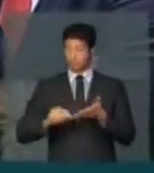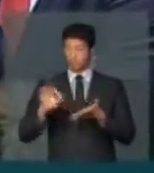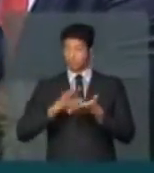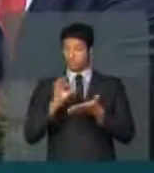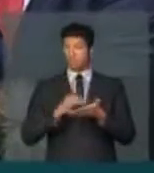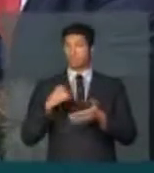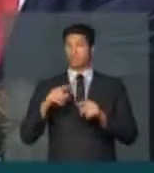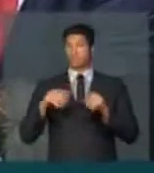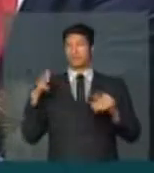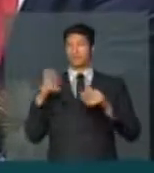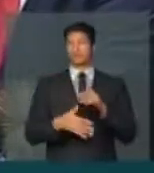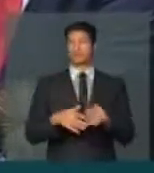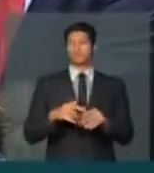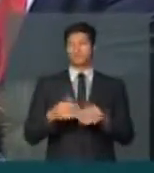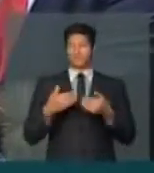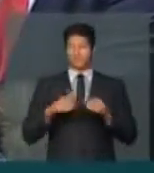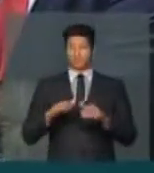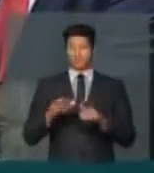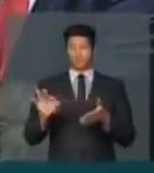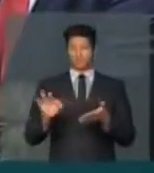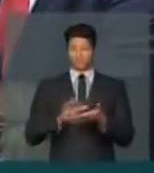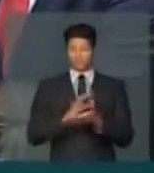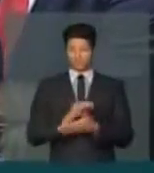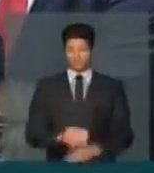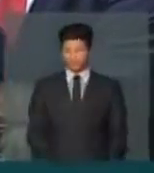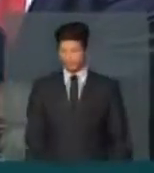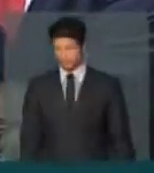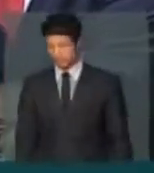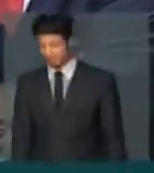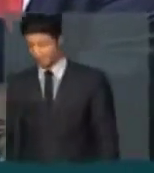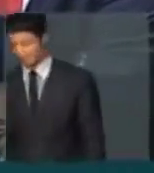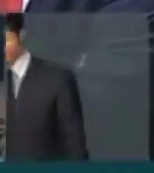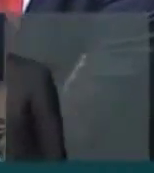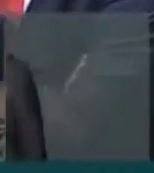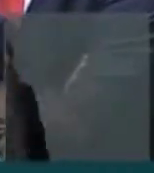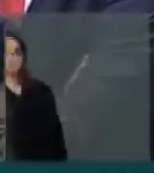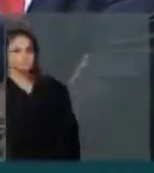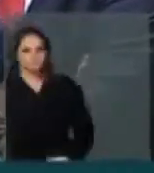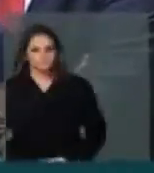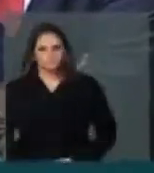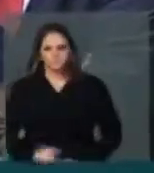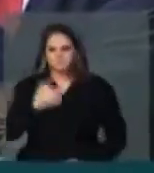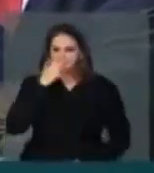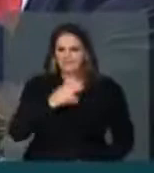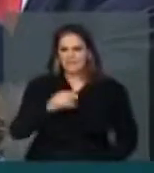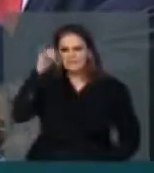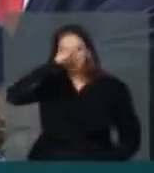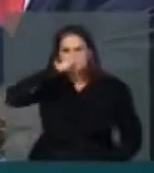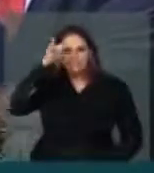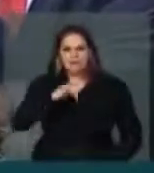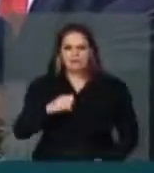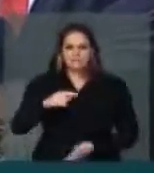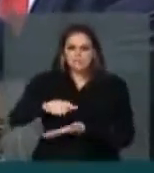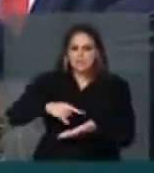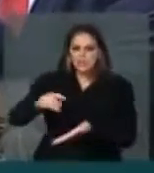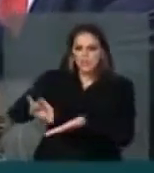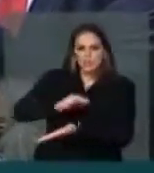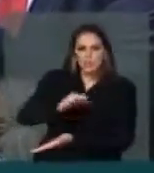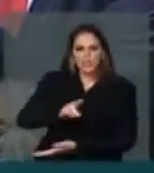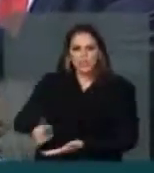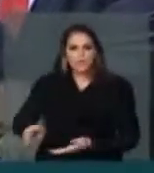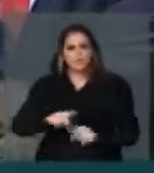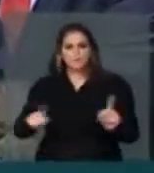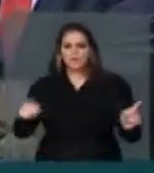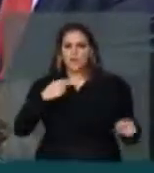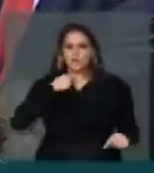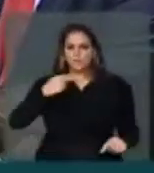sendo atropelados. Abriu-se ficha de inscrição, fica parecendo que nós temos papel de bobo. Nos inscrevemos e não podemos usar da